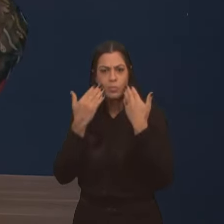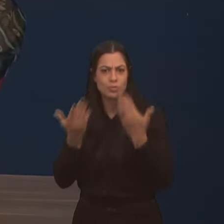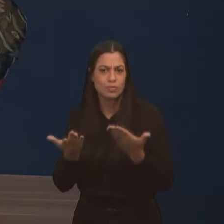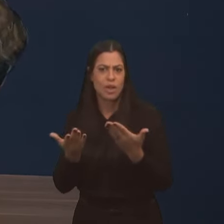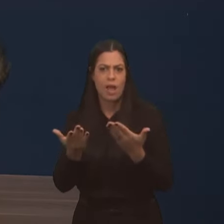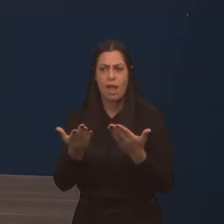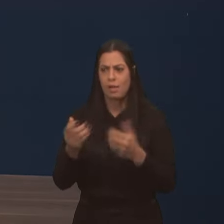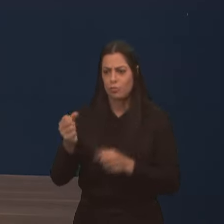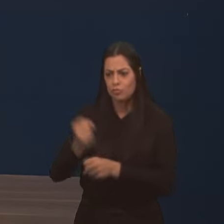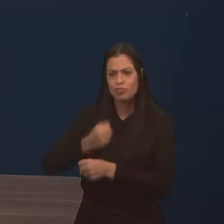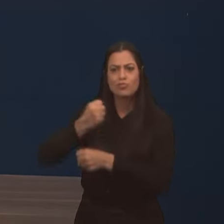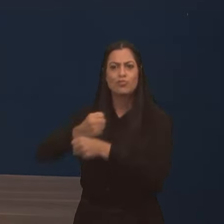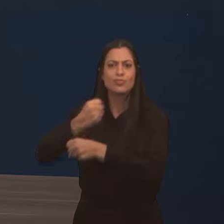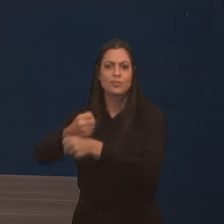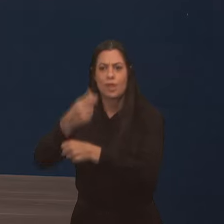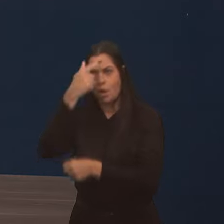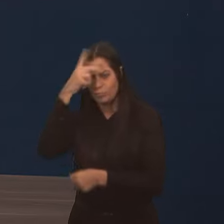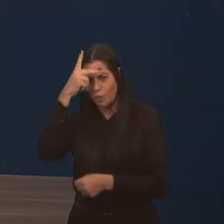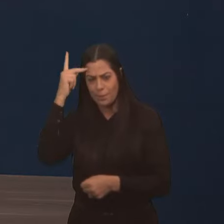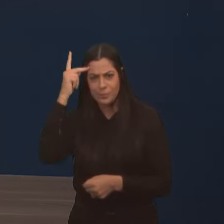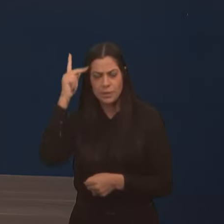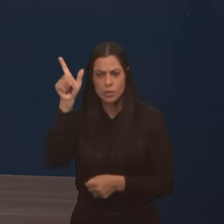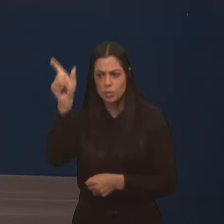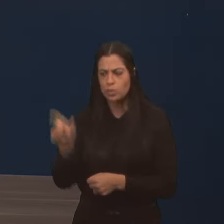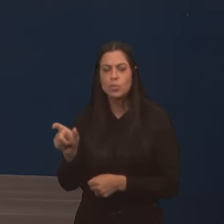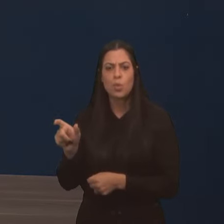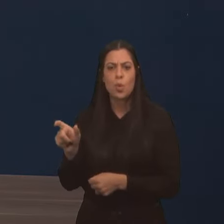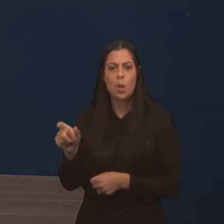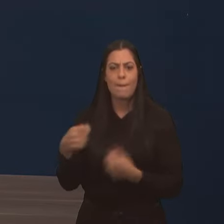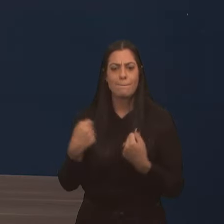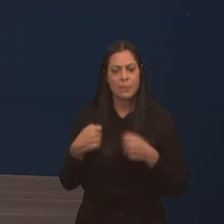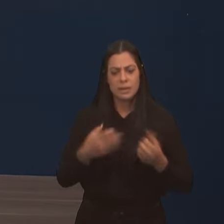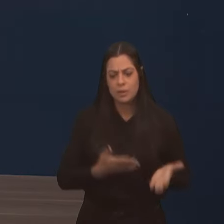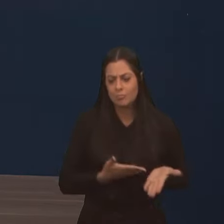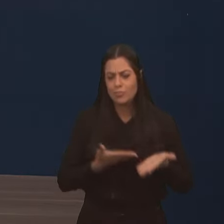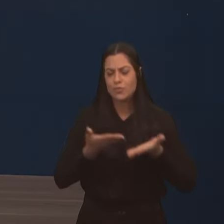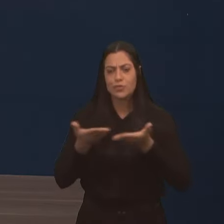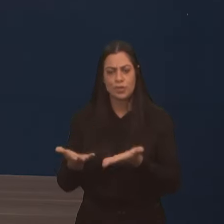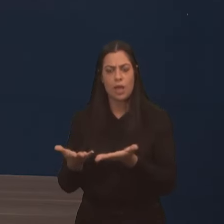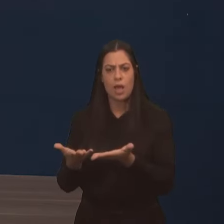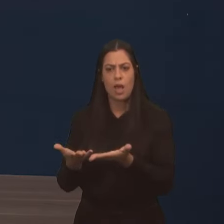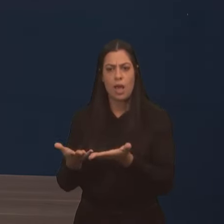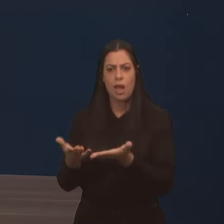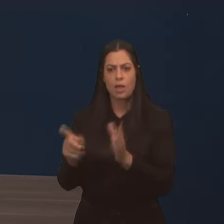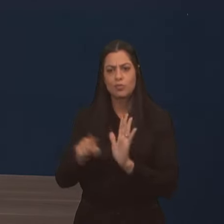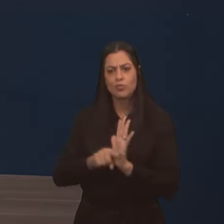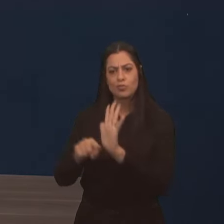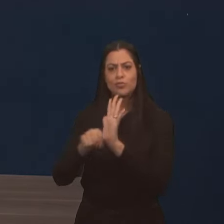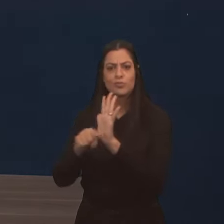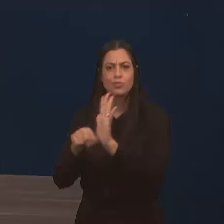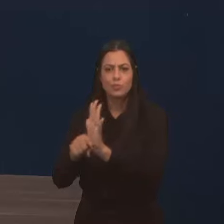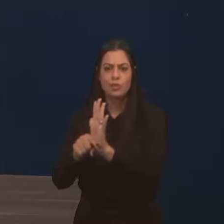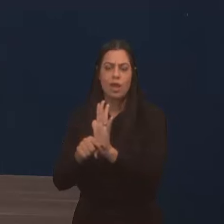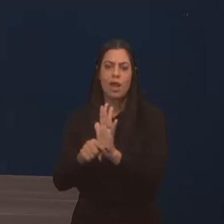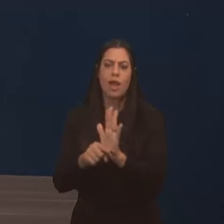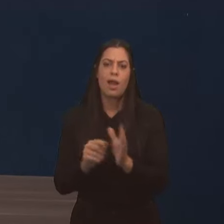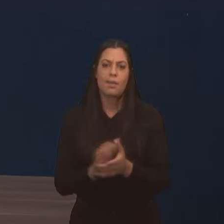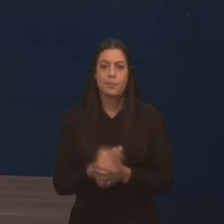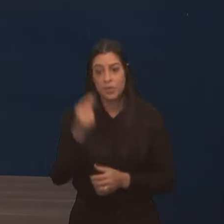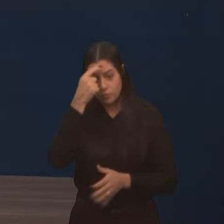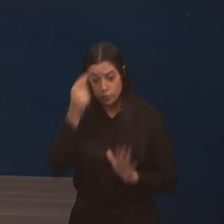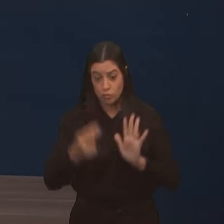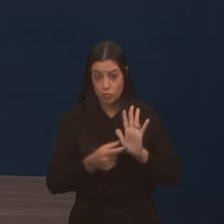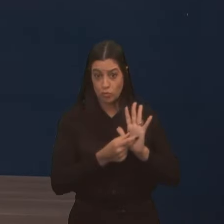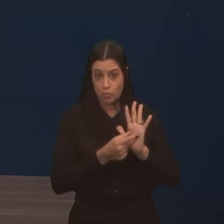evidentemente, como construção humana, necessita dirigir-se para os humanos, para ajudá-los. O destino de ela,